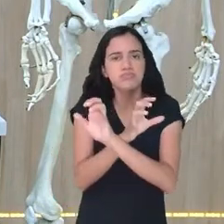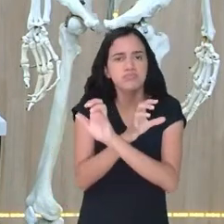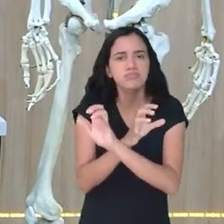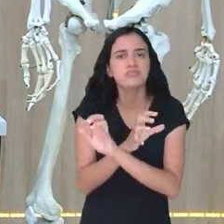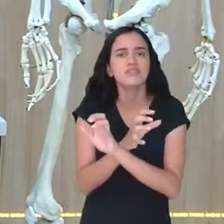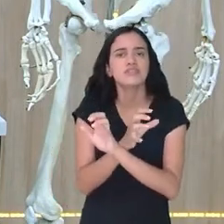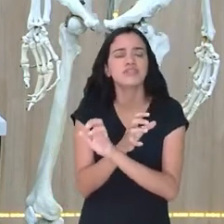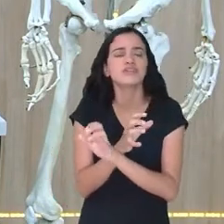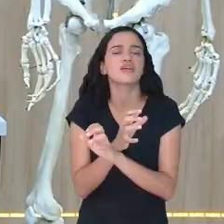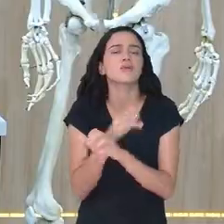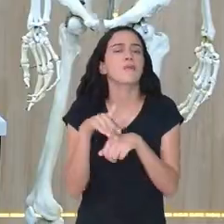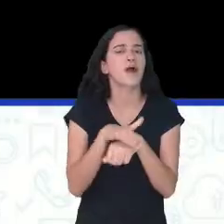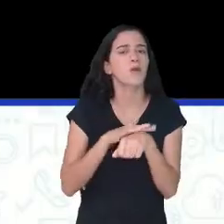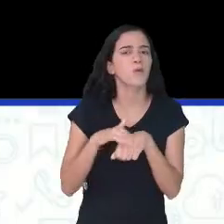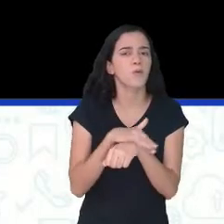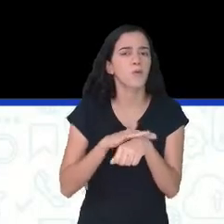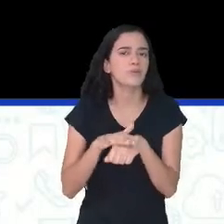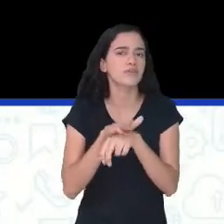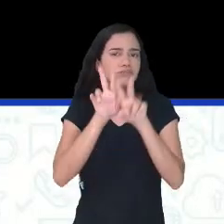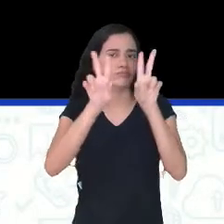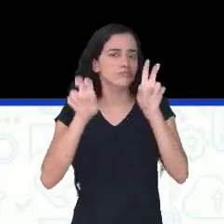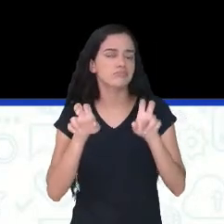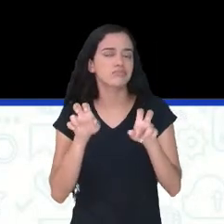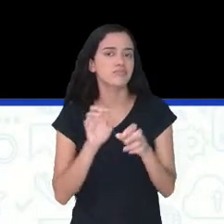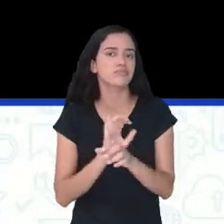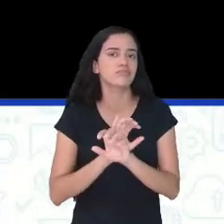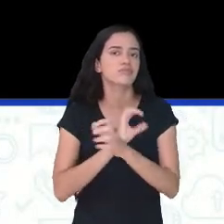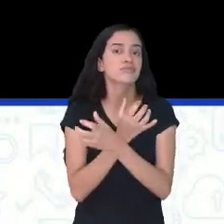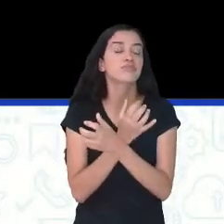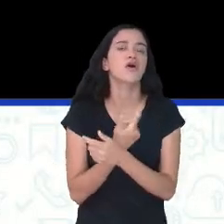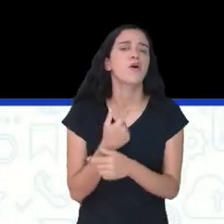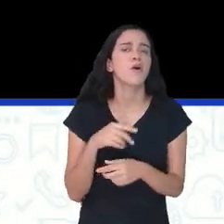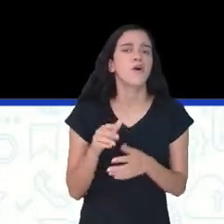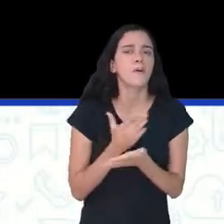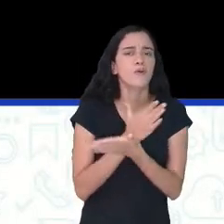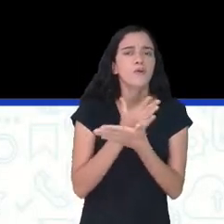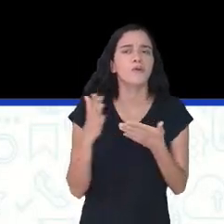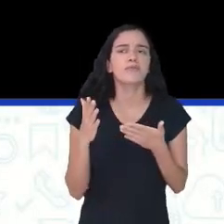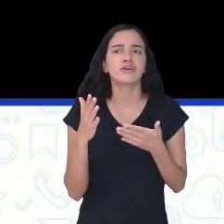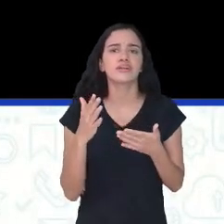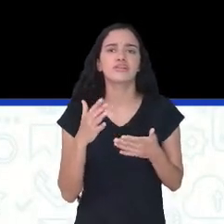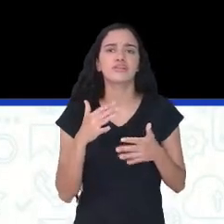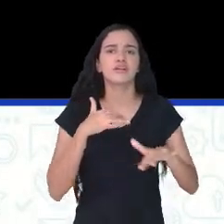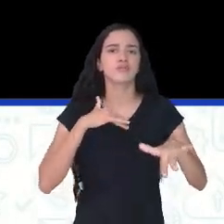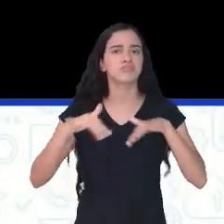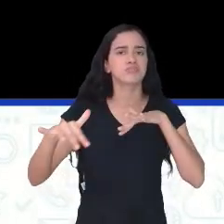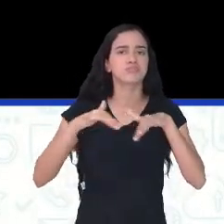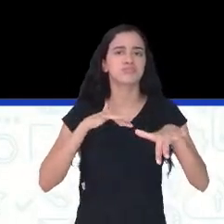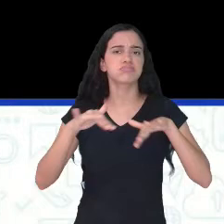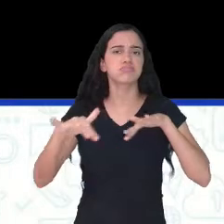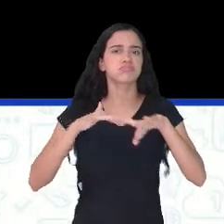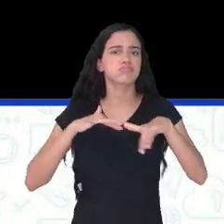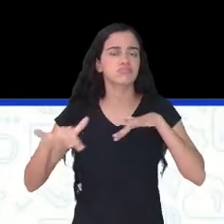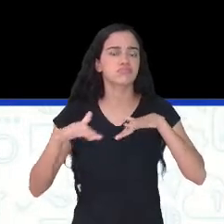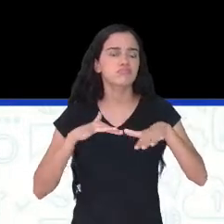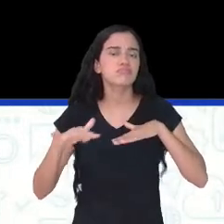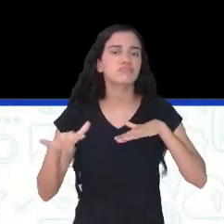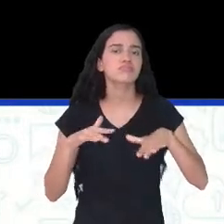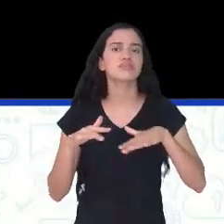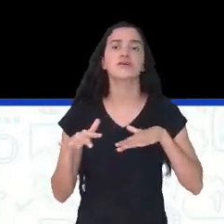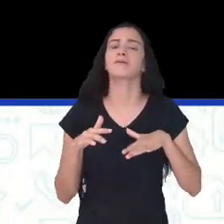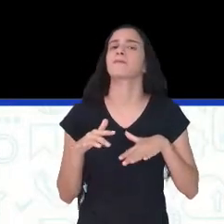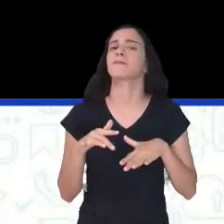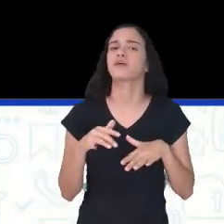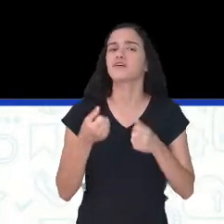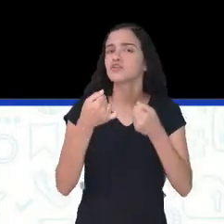poder conversar um pouquinho agora sobre o esqueleto. Então, a gente começa a ver a questão da locomoção. Mas quando a gente fala de locomoção,